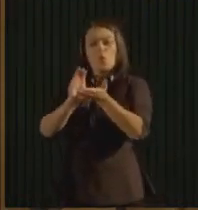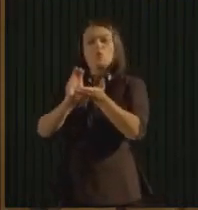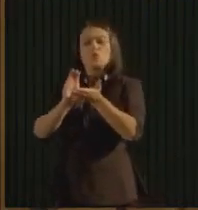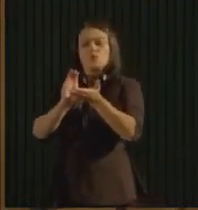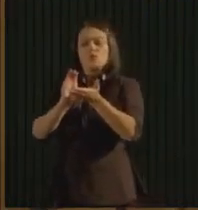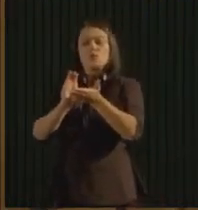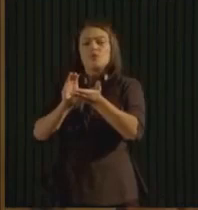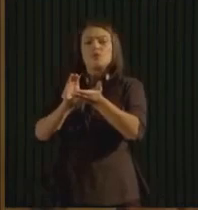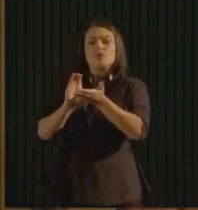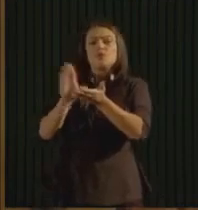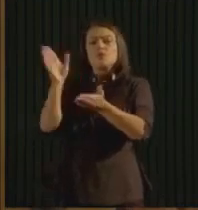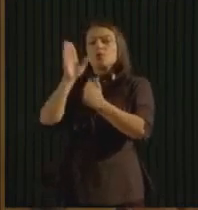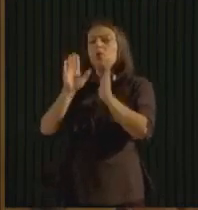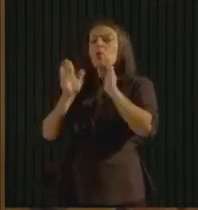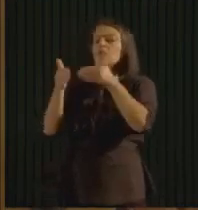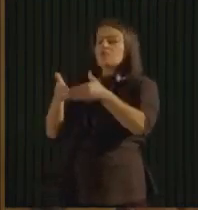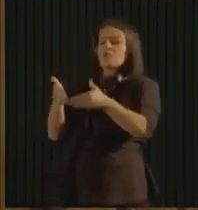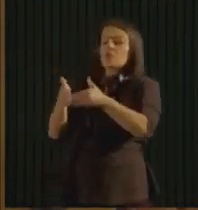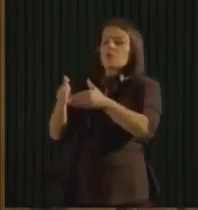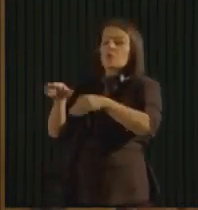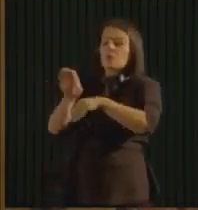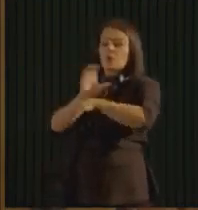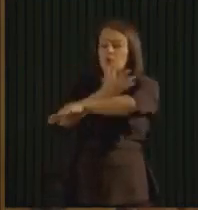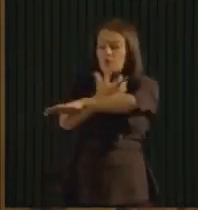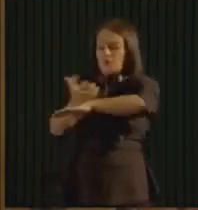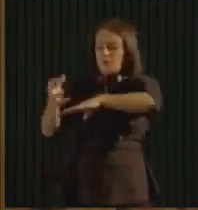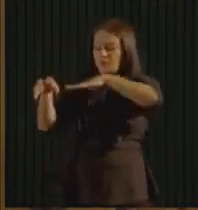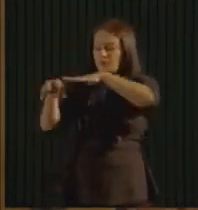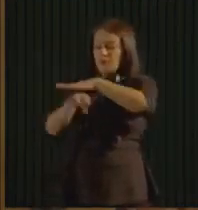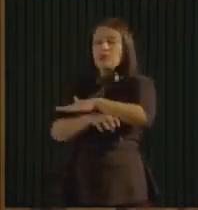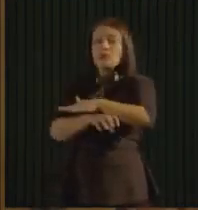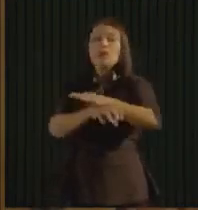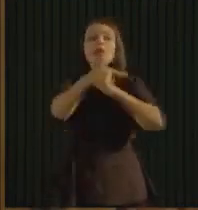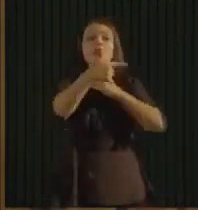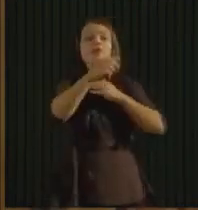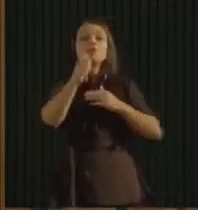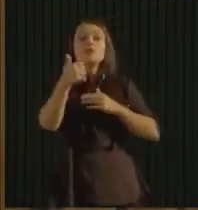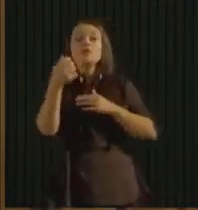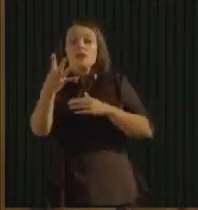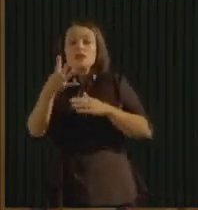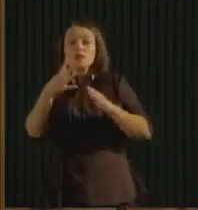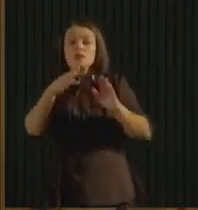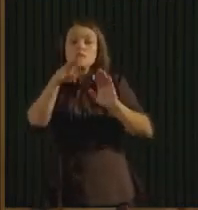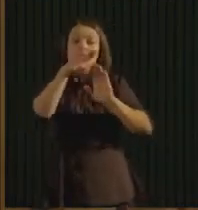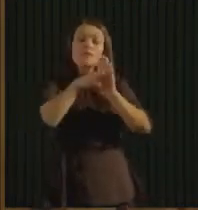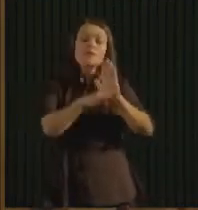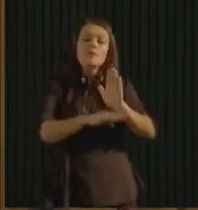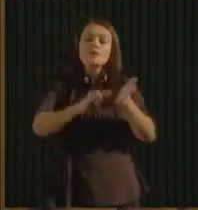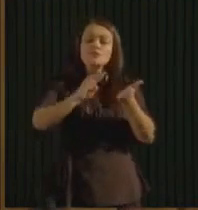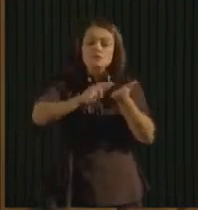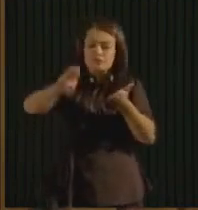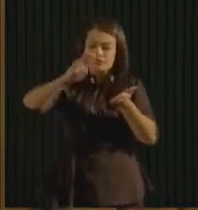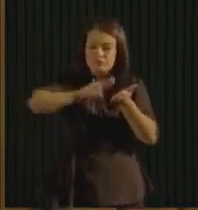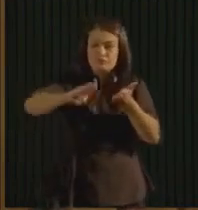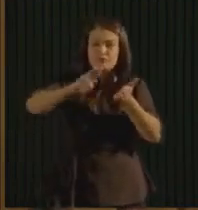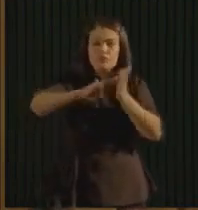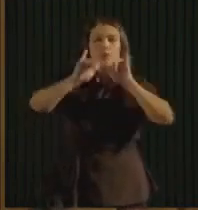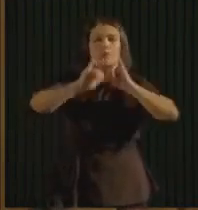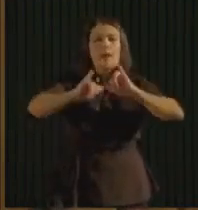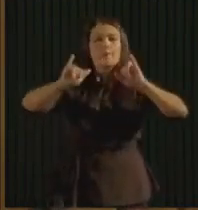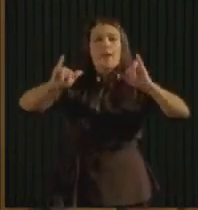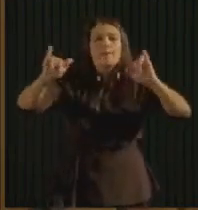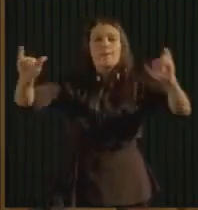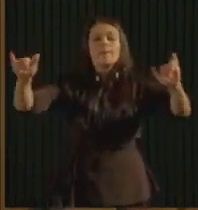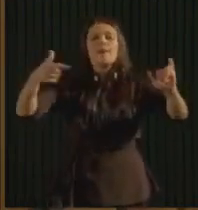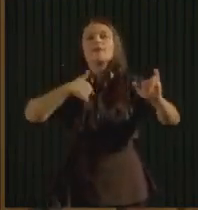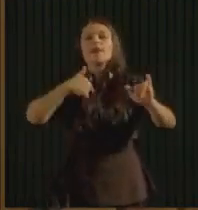e, em 2014, lançou o Guia de Atuação Ministerial, Encerramento dos Lixões e Inclusão social e produtiva